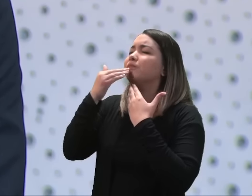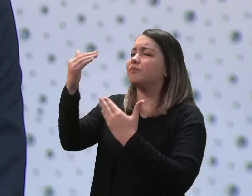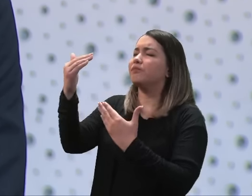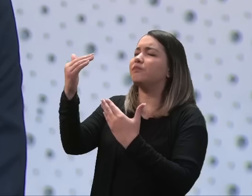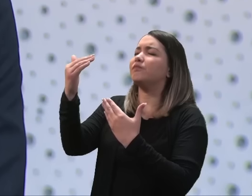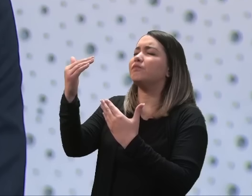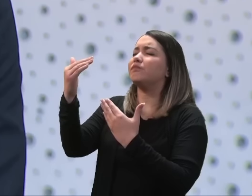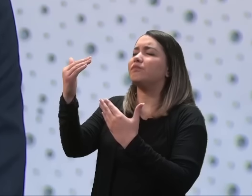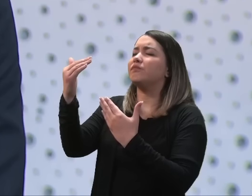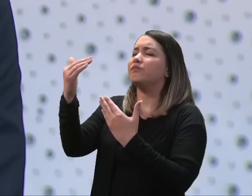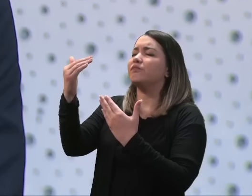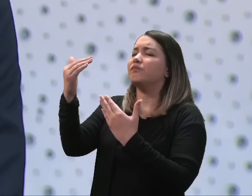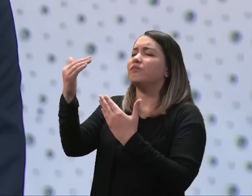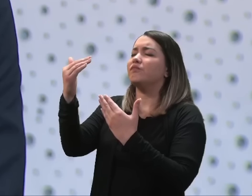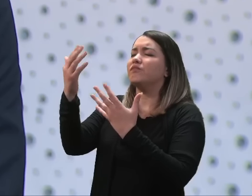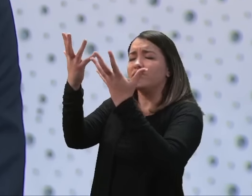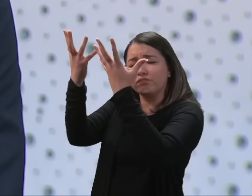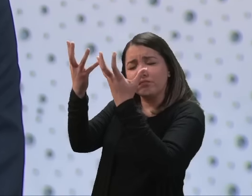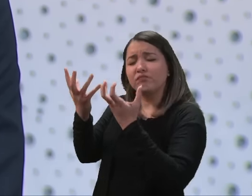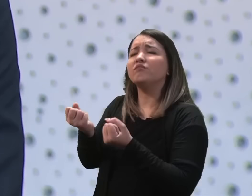que o Senhor tome o nosso coração,